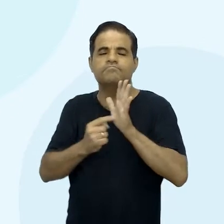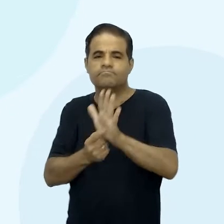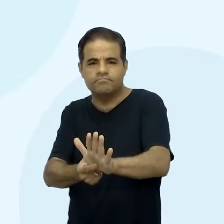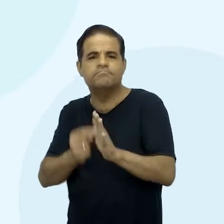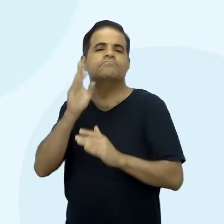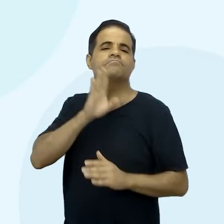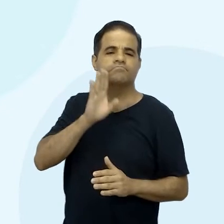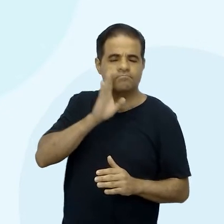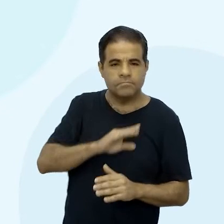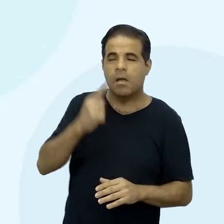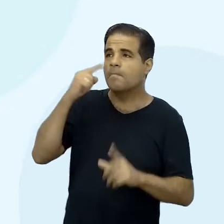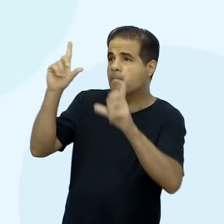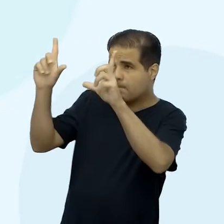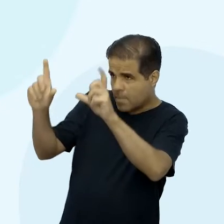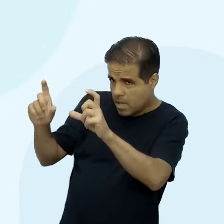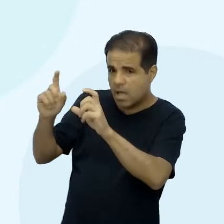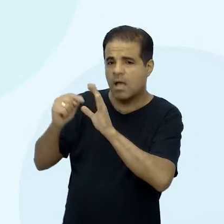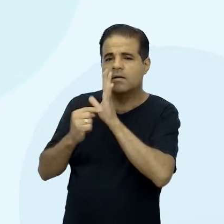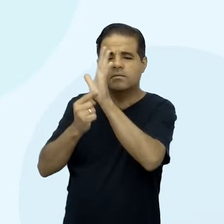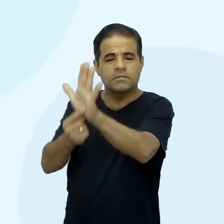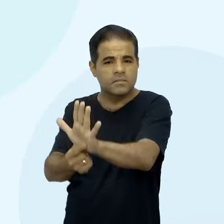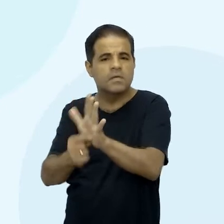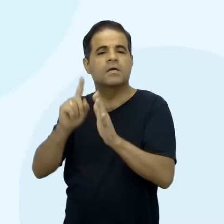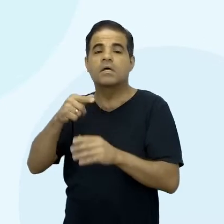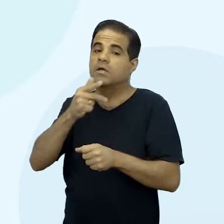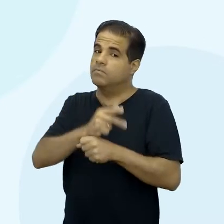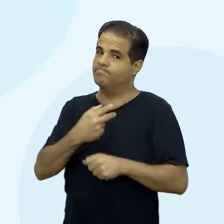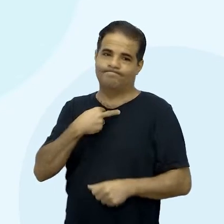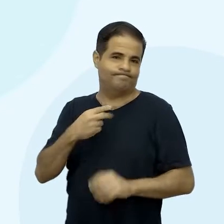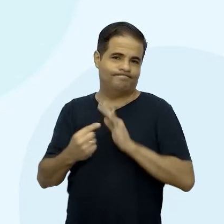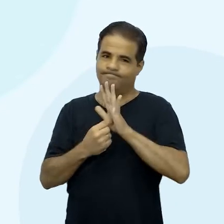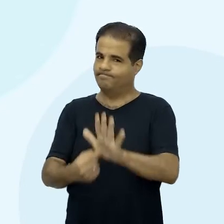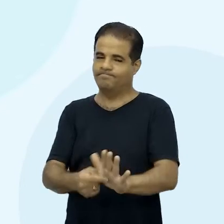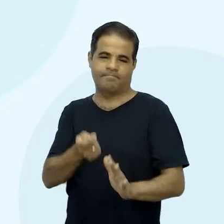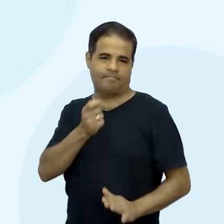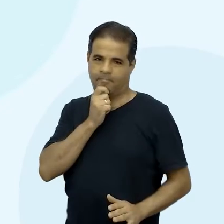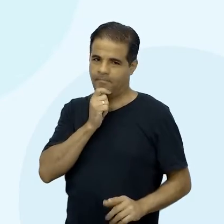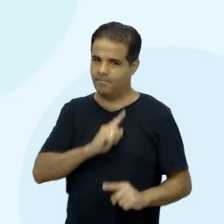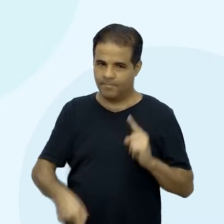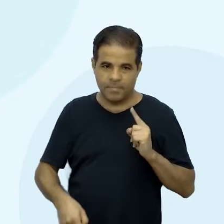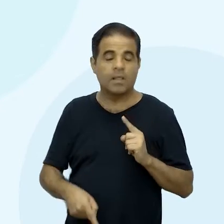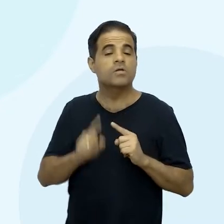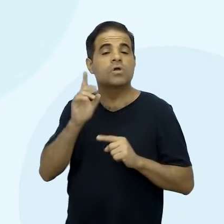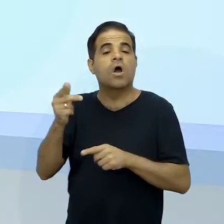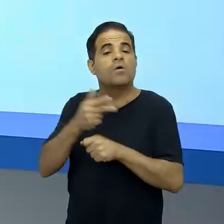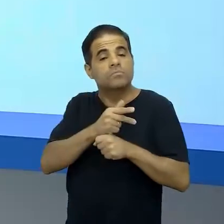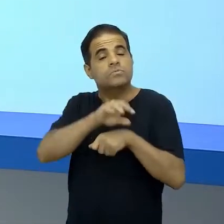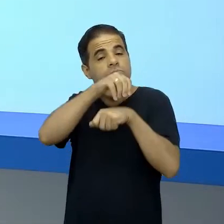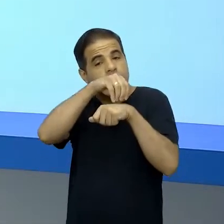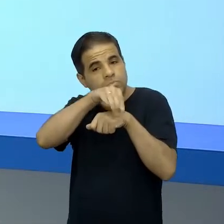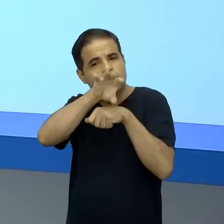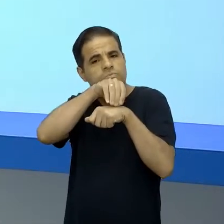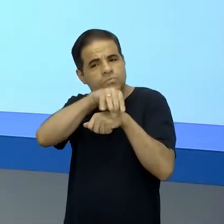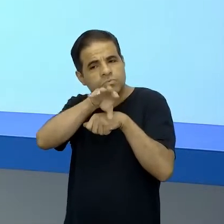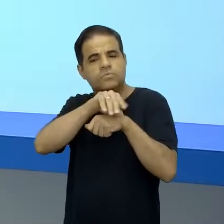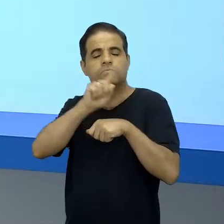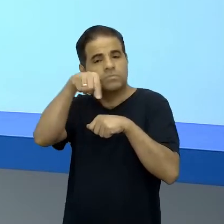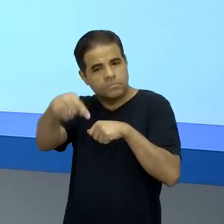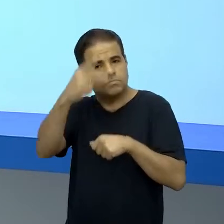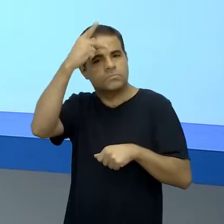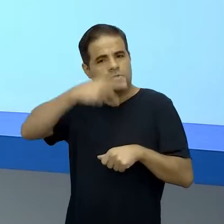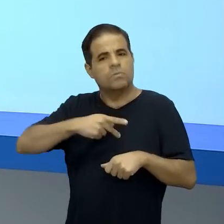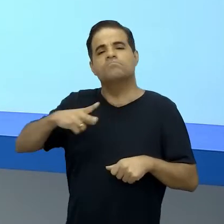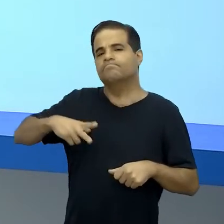pouquinho. Printa a tela aí, tá, turma? São vídeos que eu não tô podendo passar, é só vídeos que eu tô deixando como orientação para